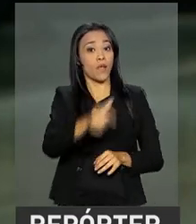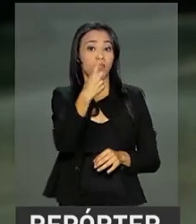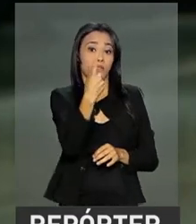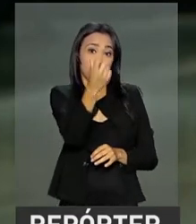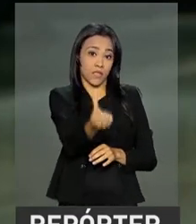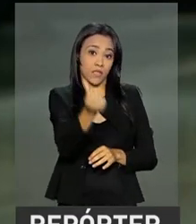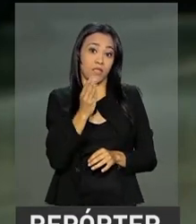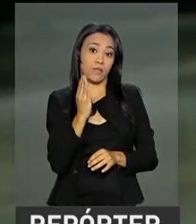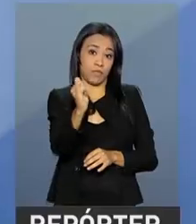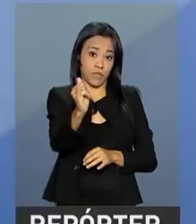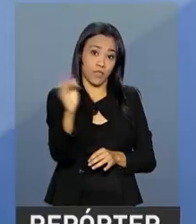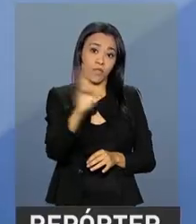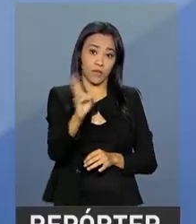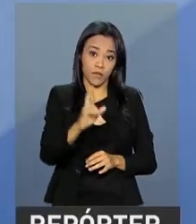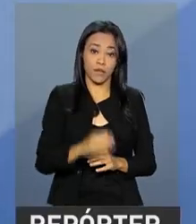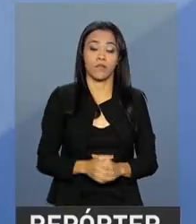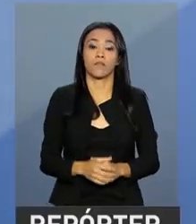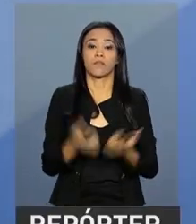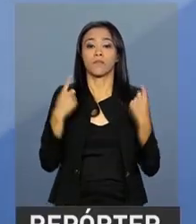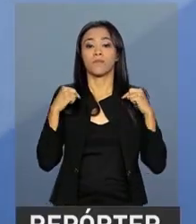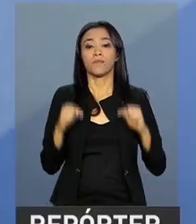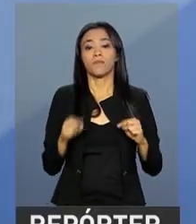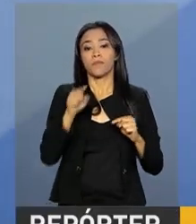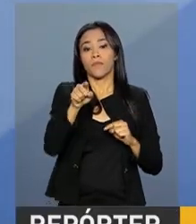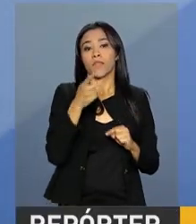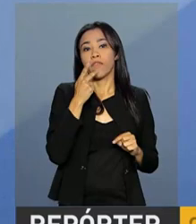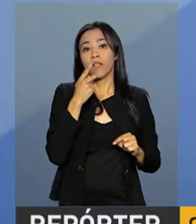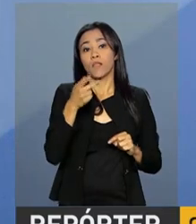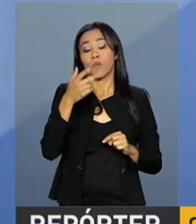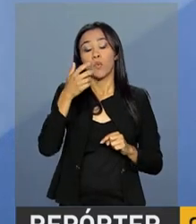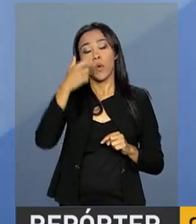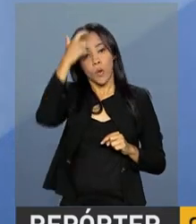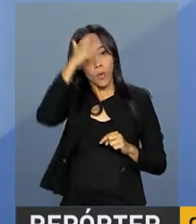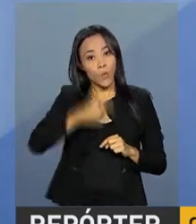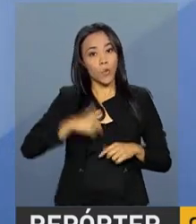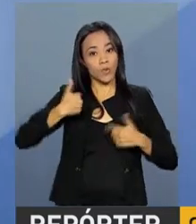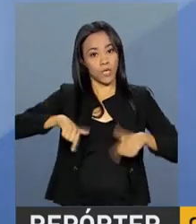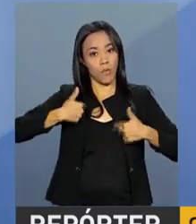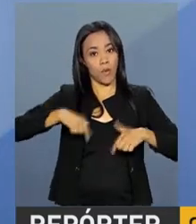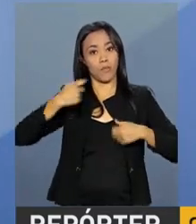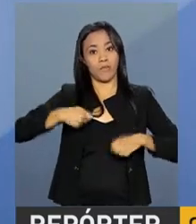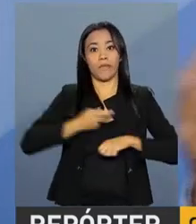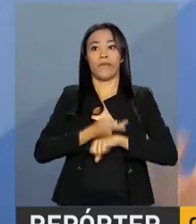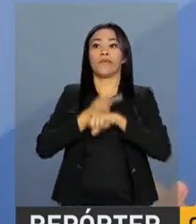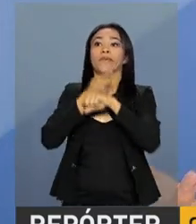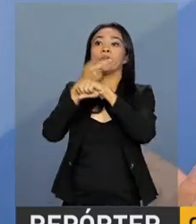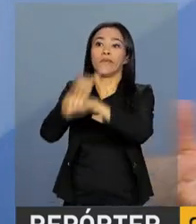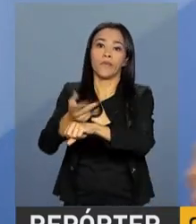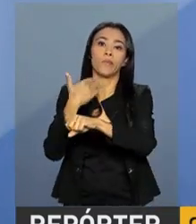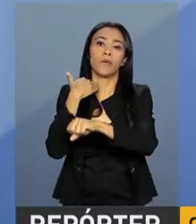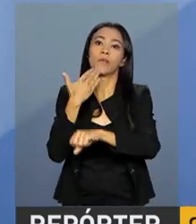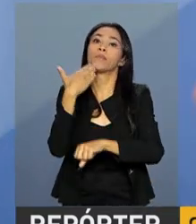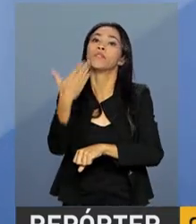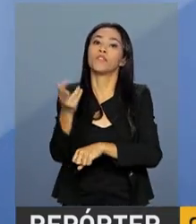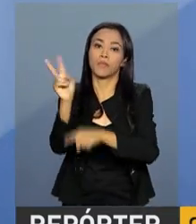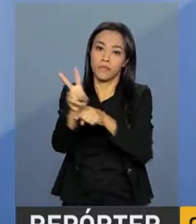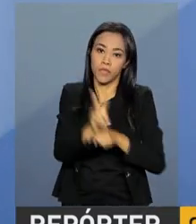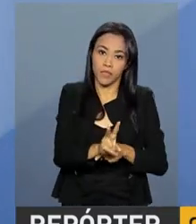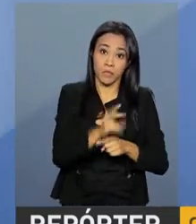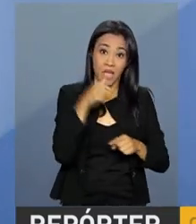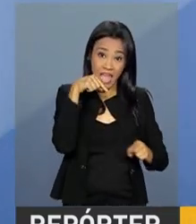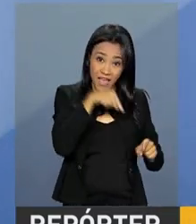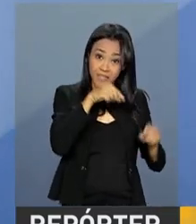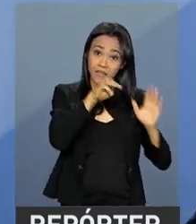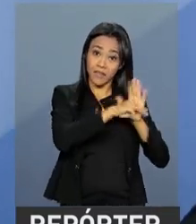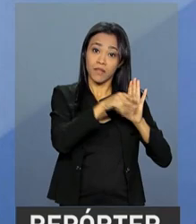de reais o trabalhador e tinha que ir ao banco pedir o crédito a medida provisória ela